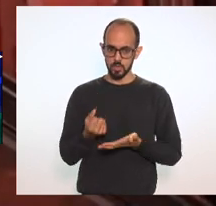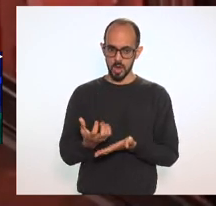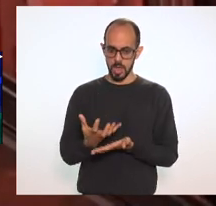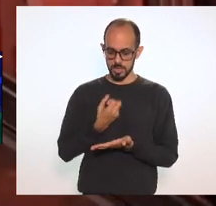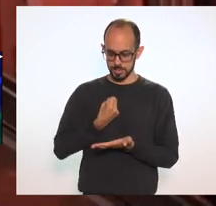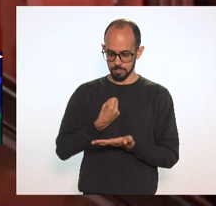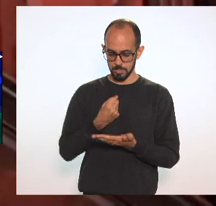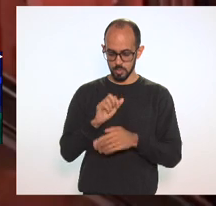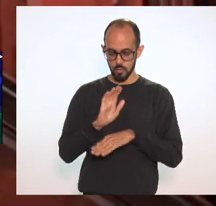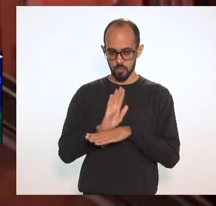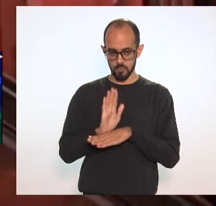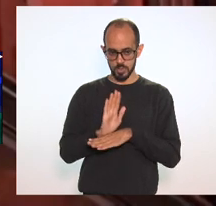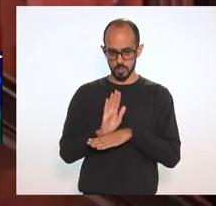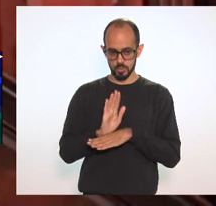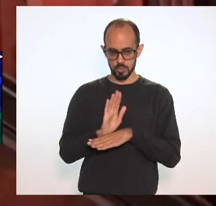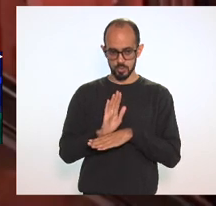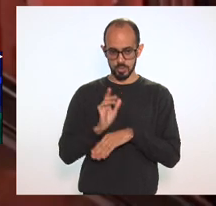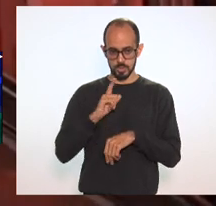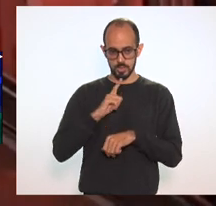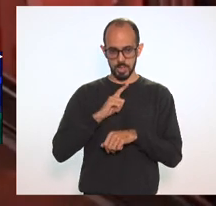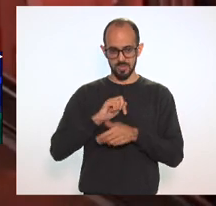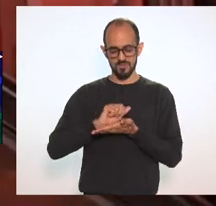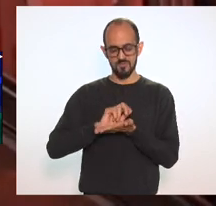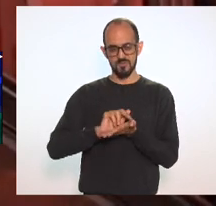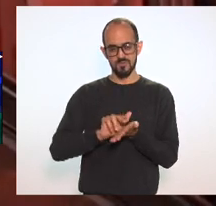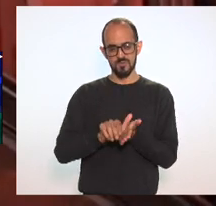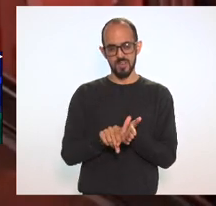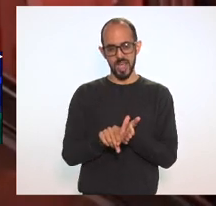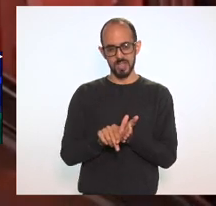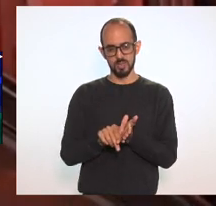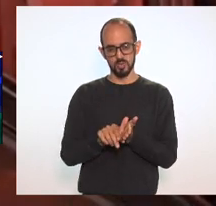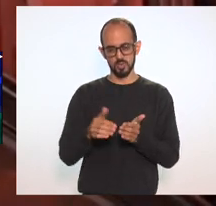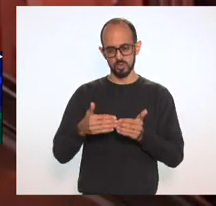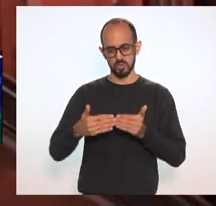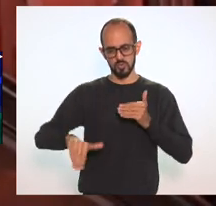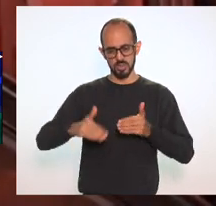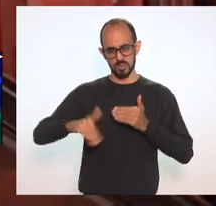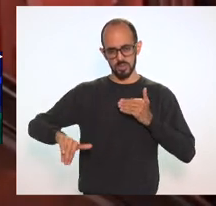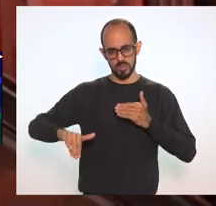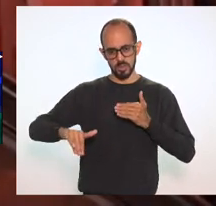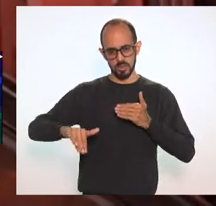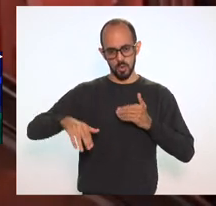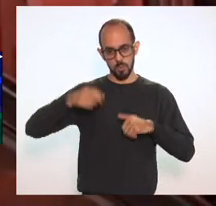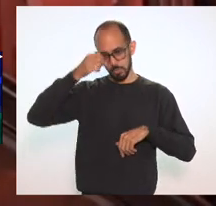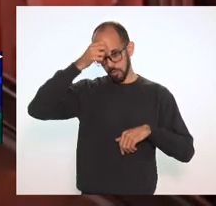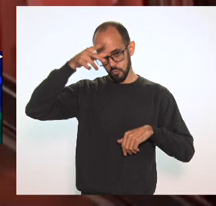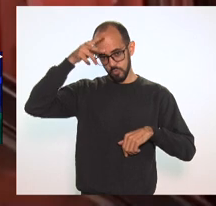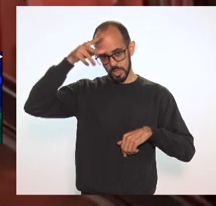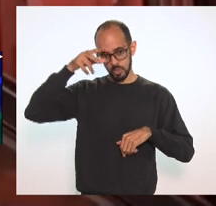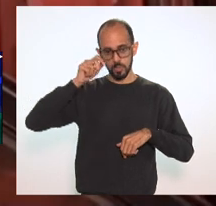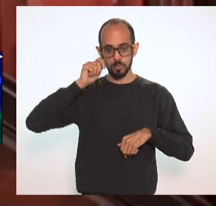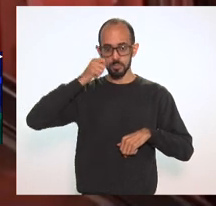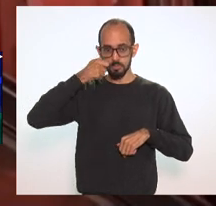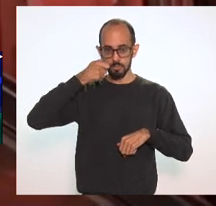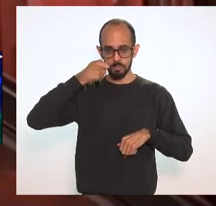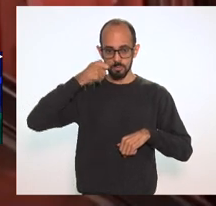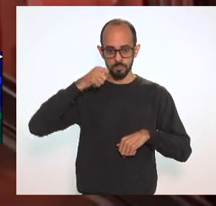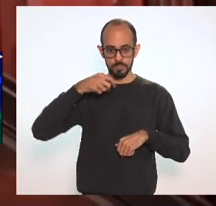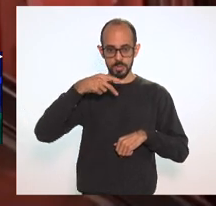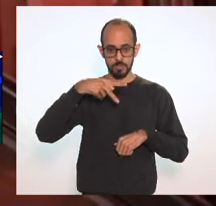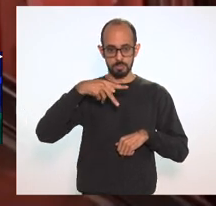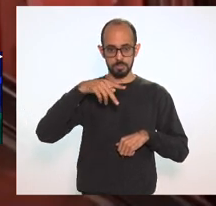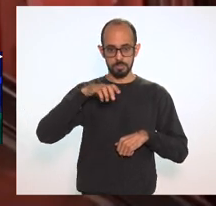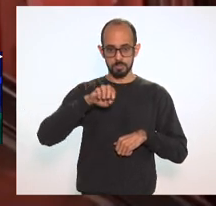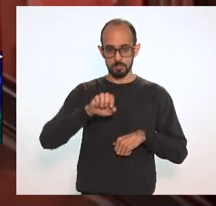apesar de várias divergências que eu tenho com prefeito Eduardo Paes com prefeitos dos municípios